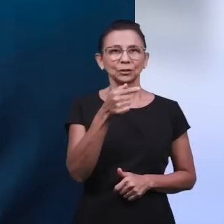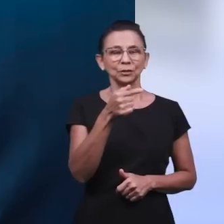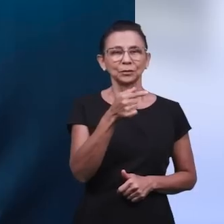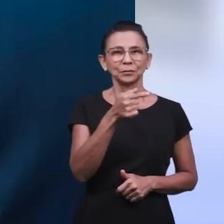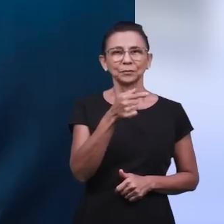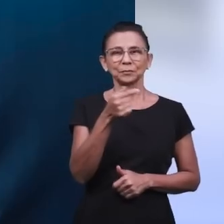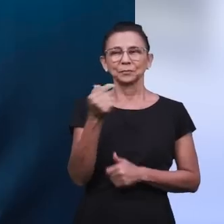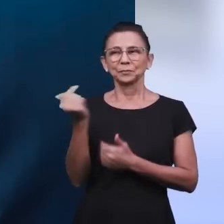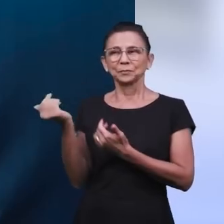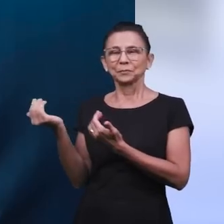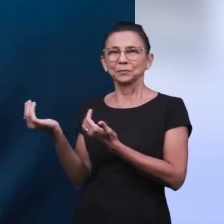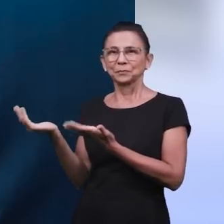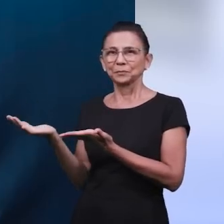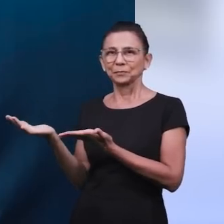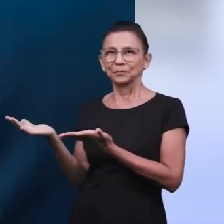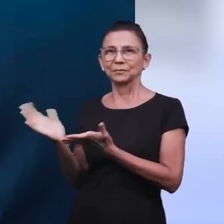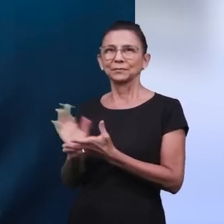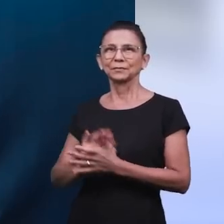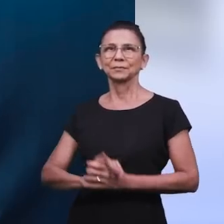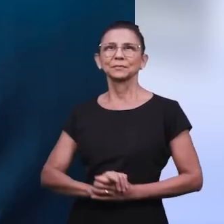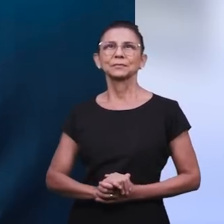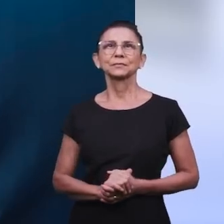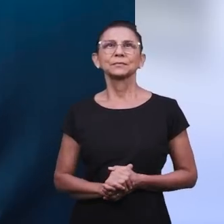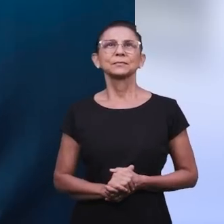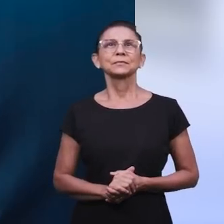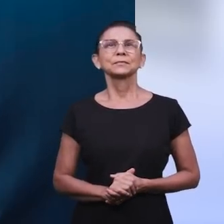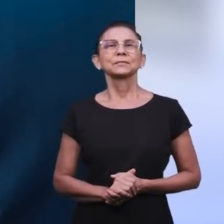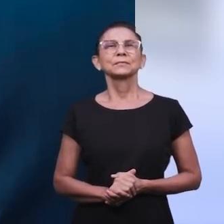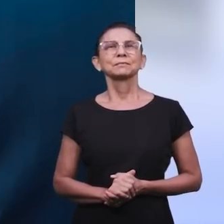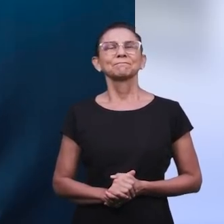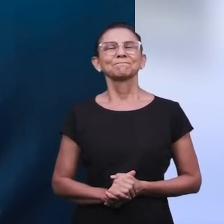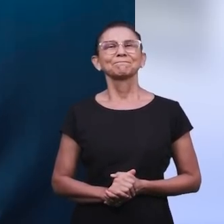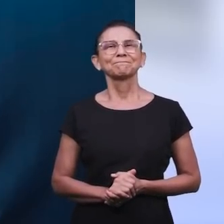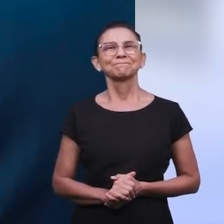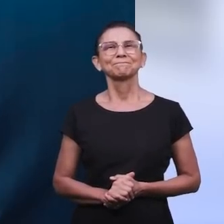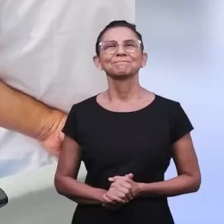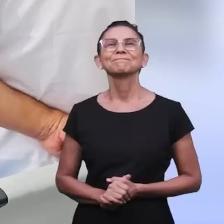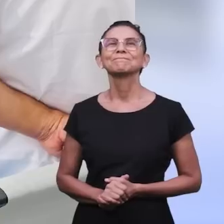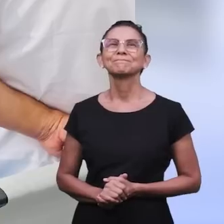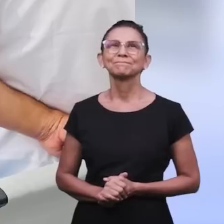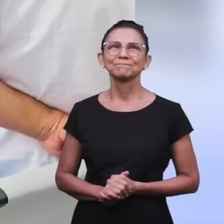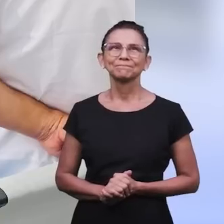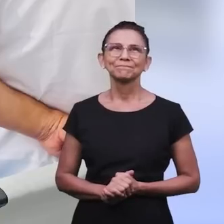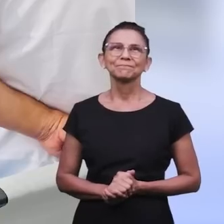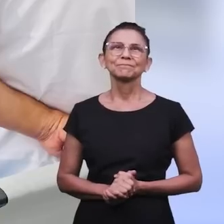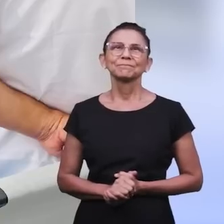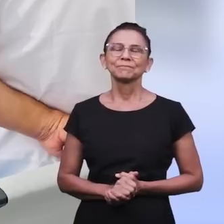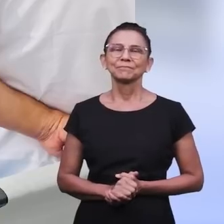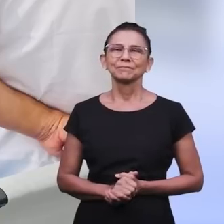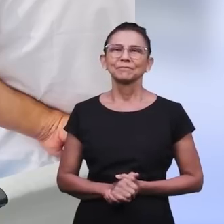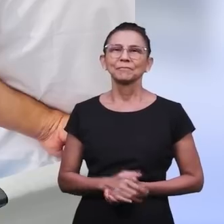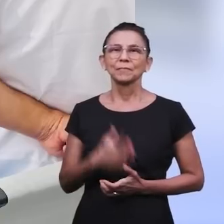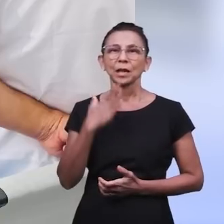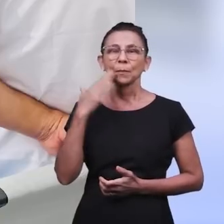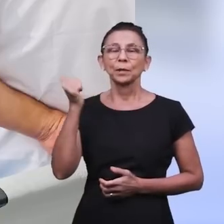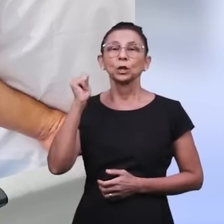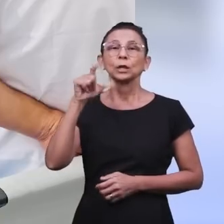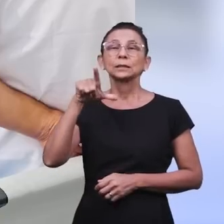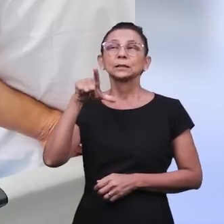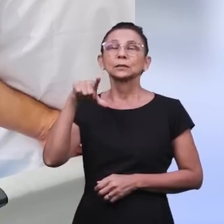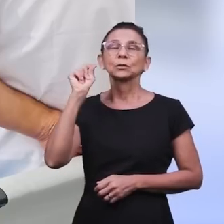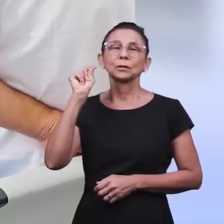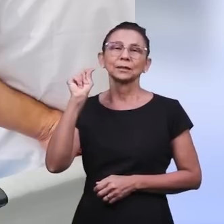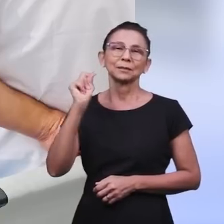suas vidas. Em especial, podemos glorificar ao Senhor, pois 2 irmãos que se batizaram eram de nacionalidade